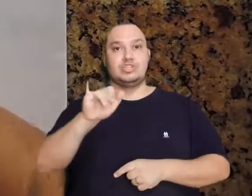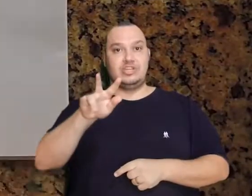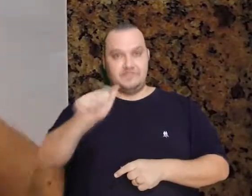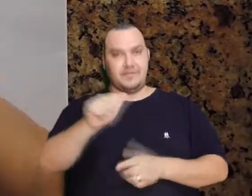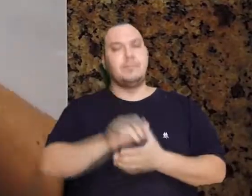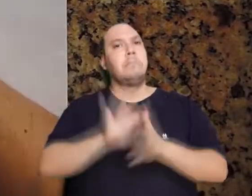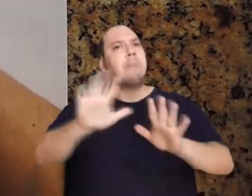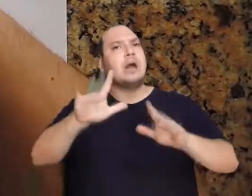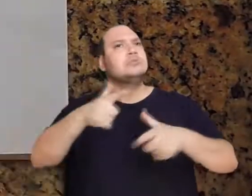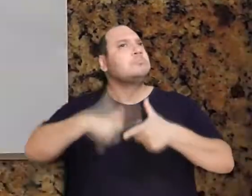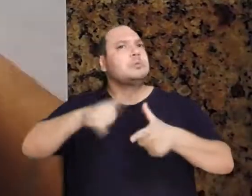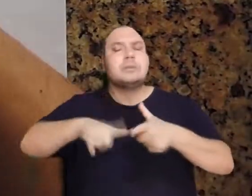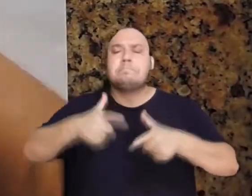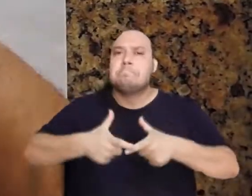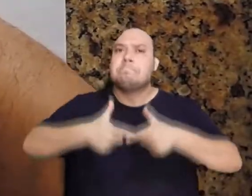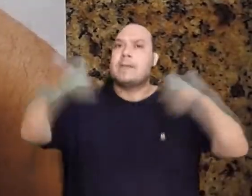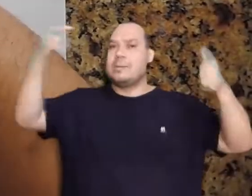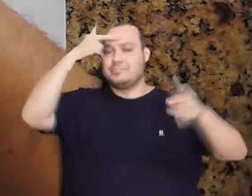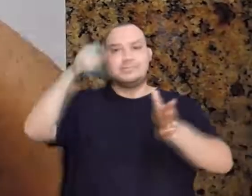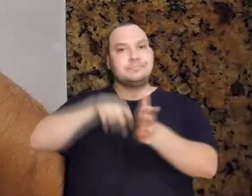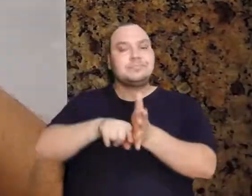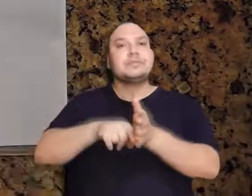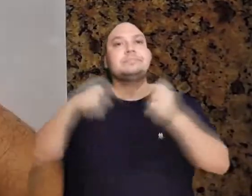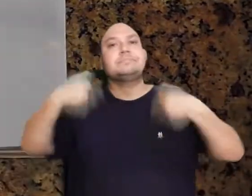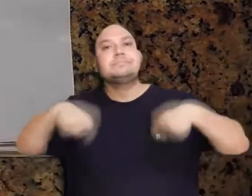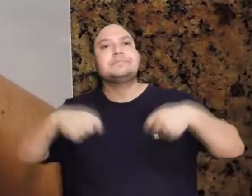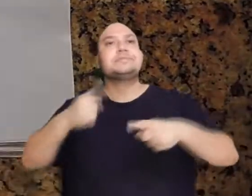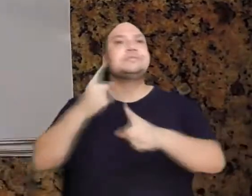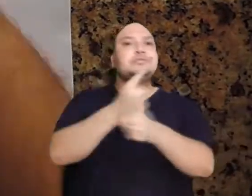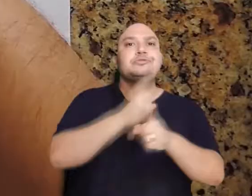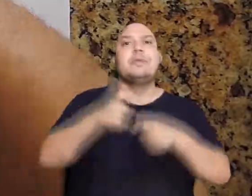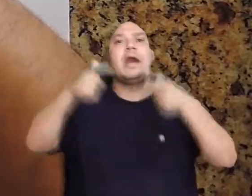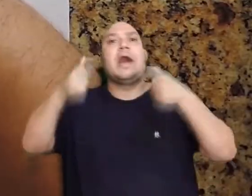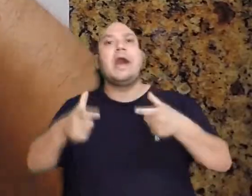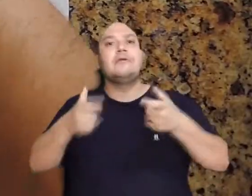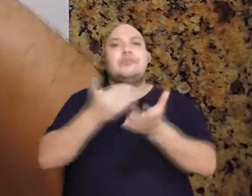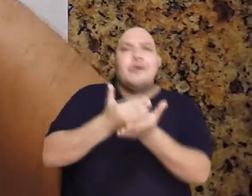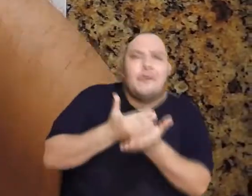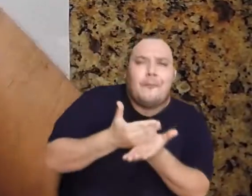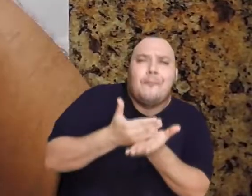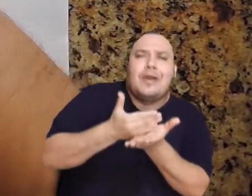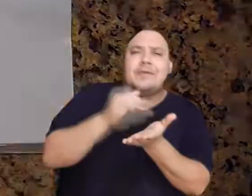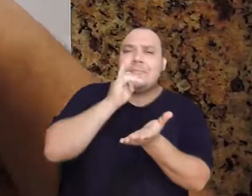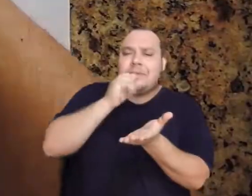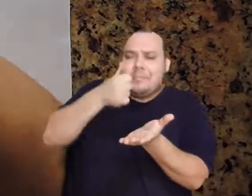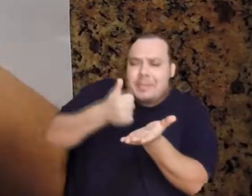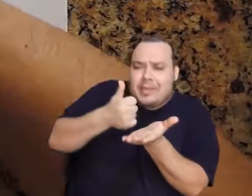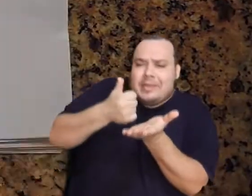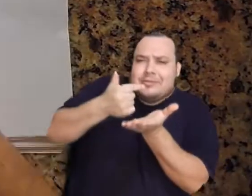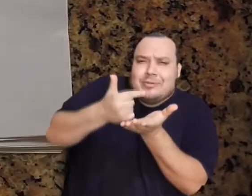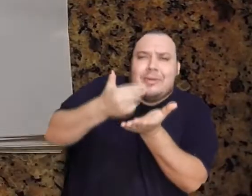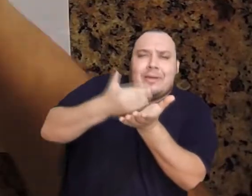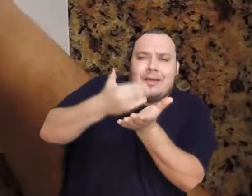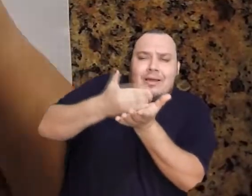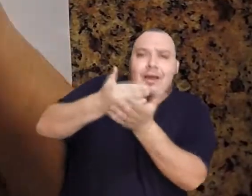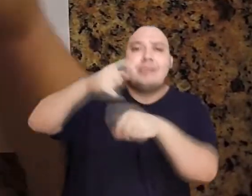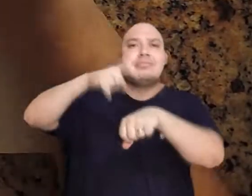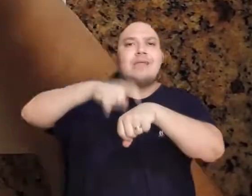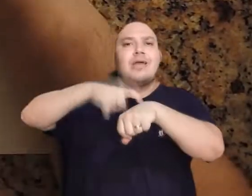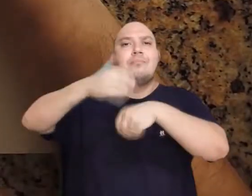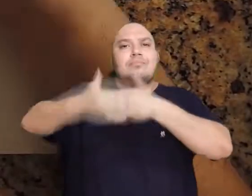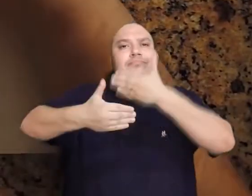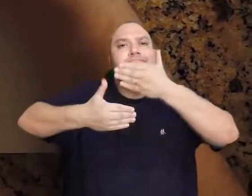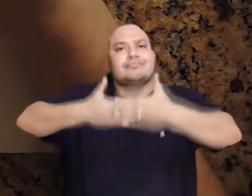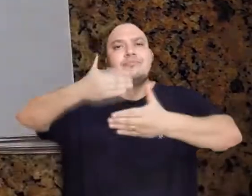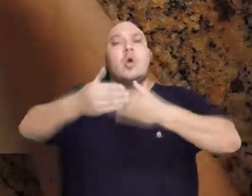O maior problema para os pesquisadores agora é definir em qual fase da doença cada tipo de dano acontece